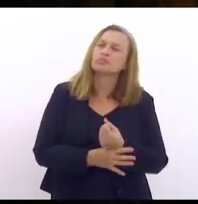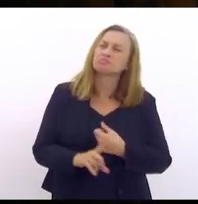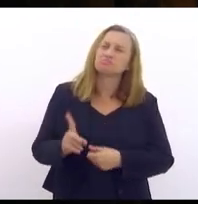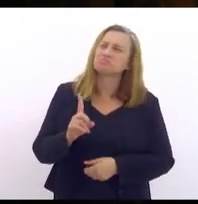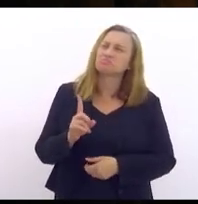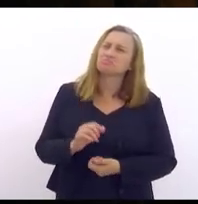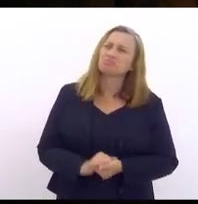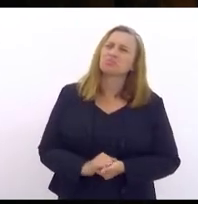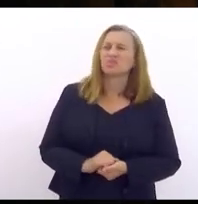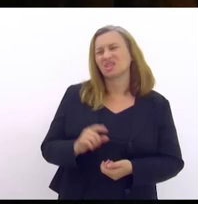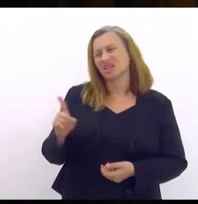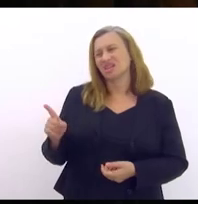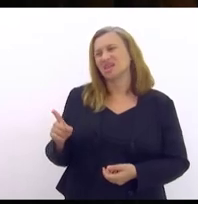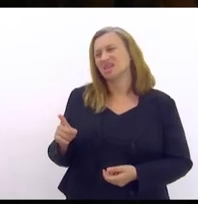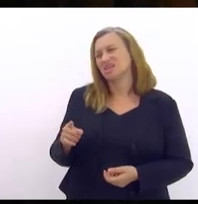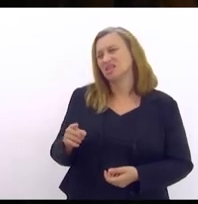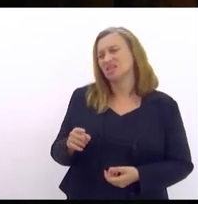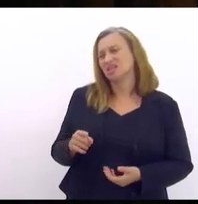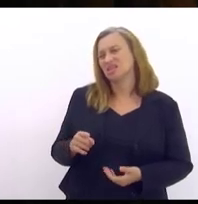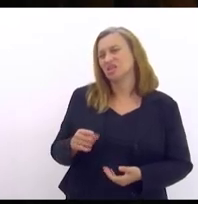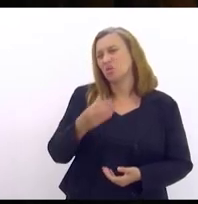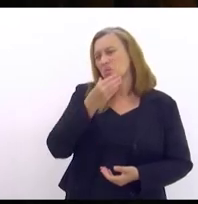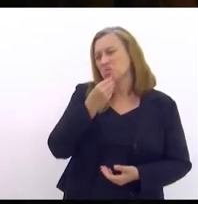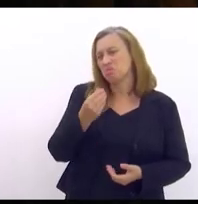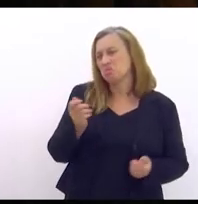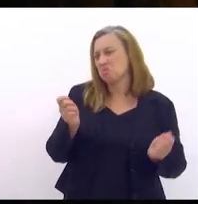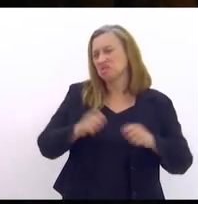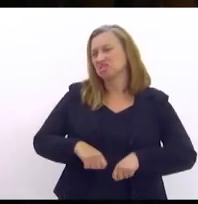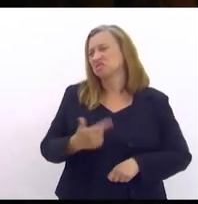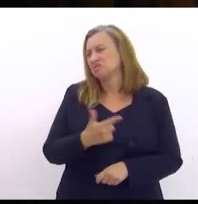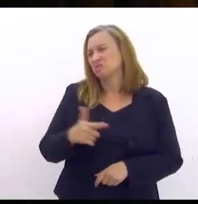de segurança, esse cara é tão incompetente